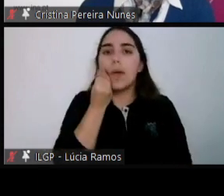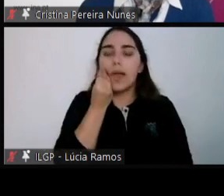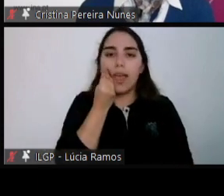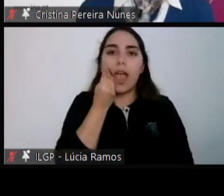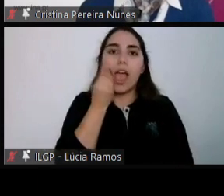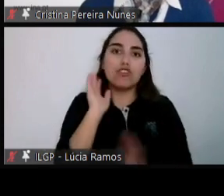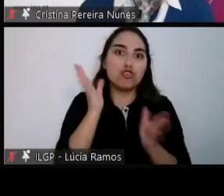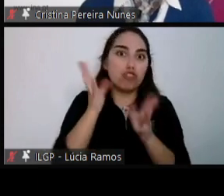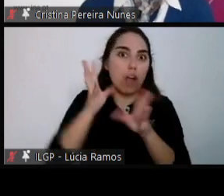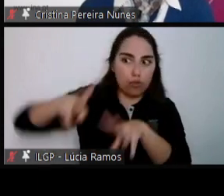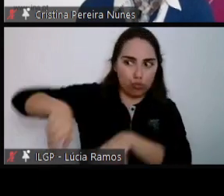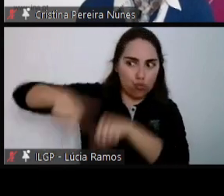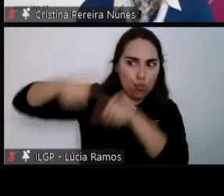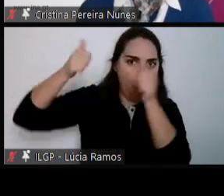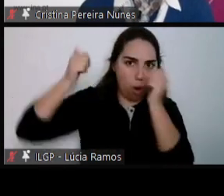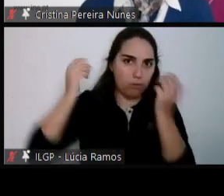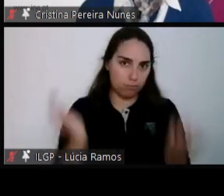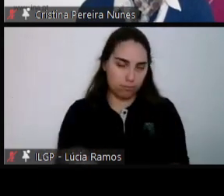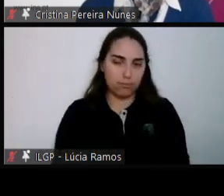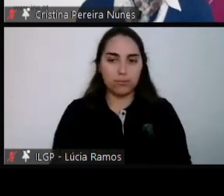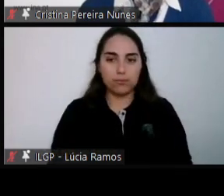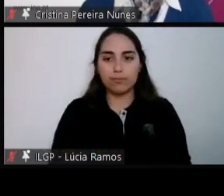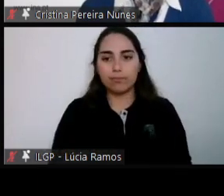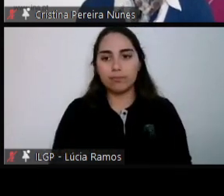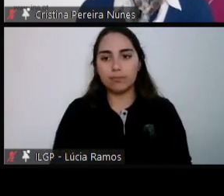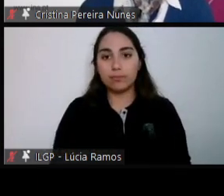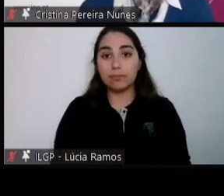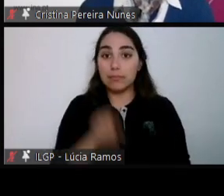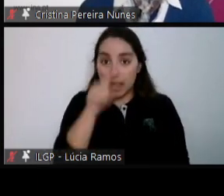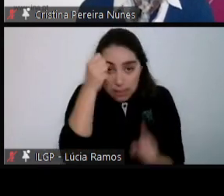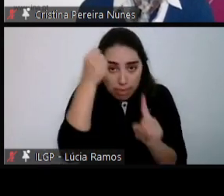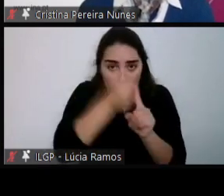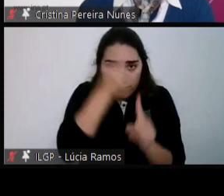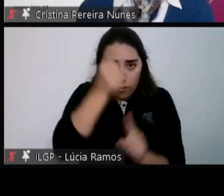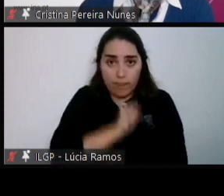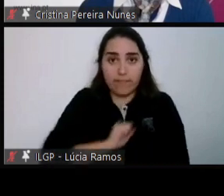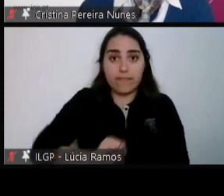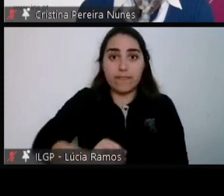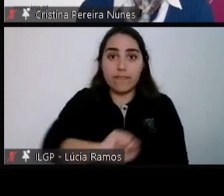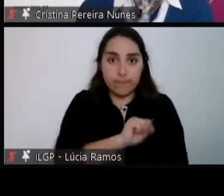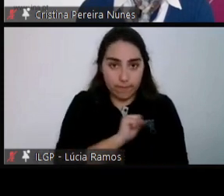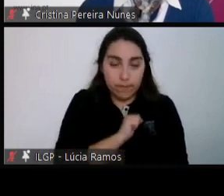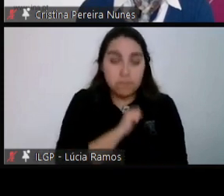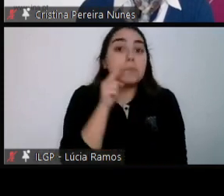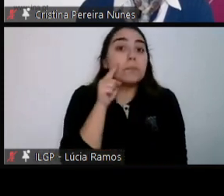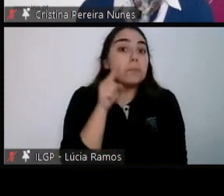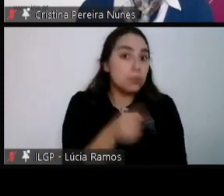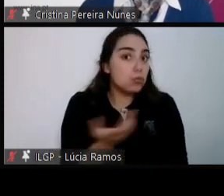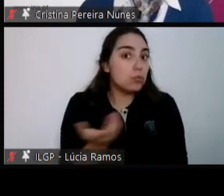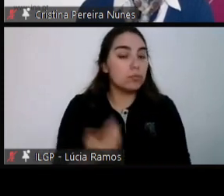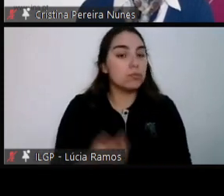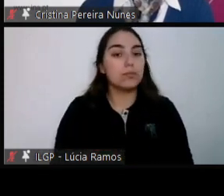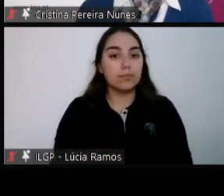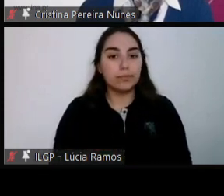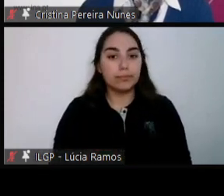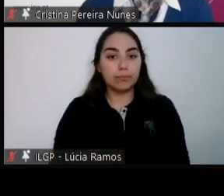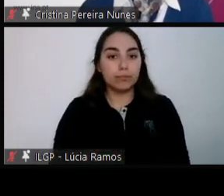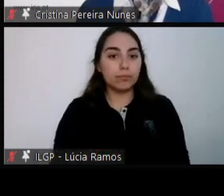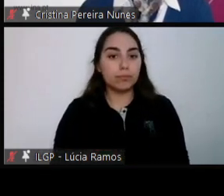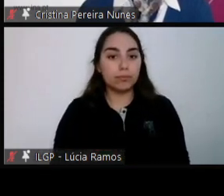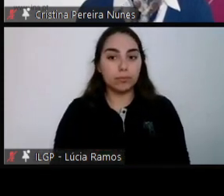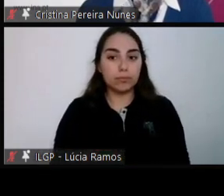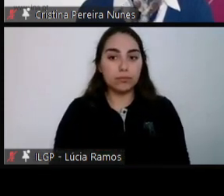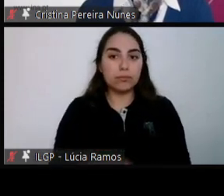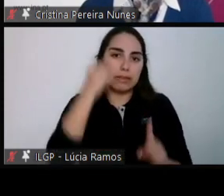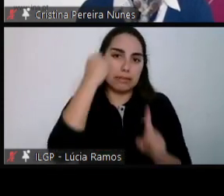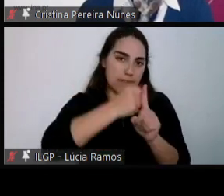avançado. Portanto, este é o desafio que nós temos. Para além disto, existe outro desafio que